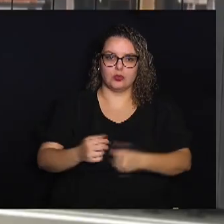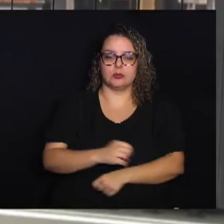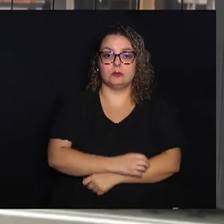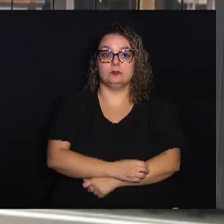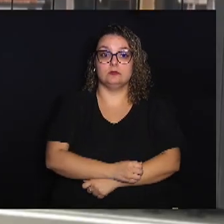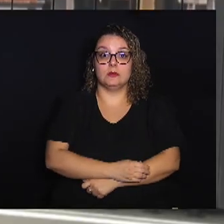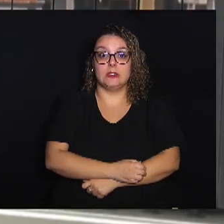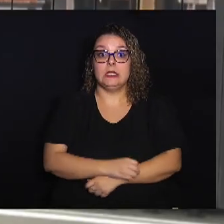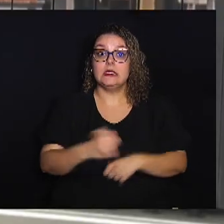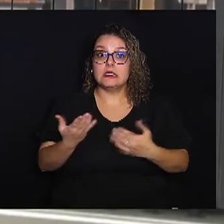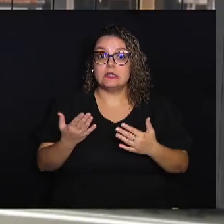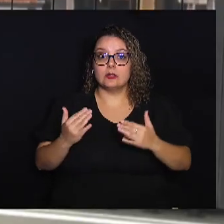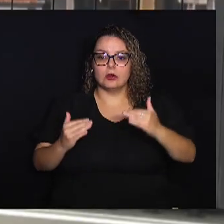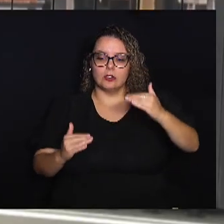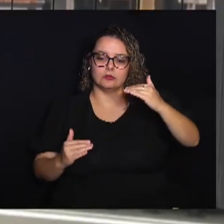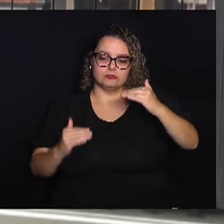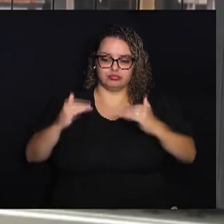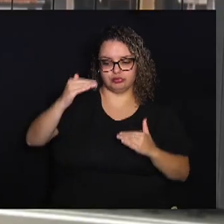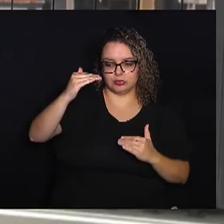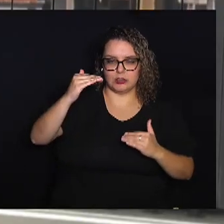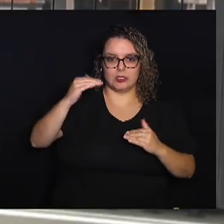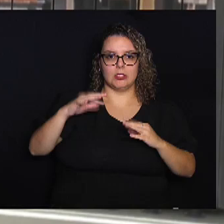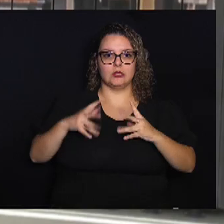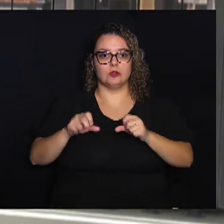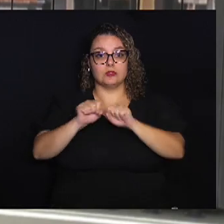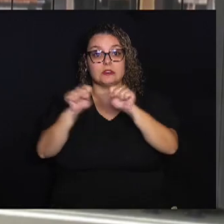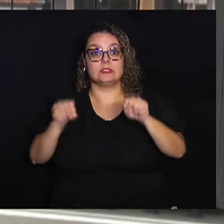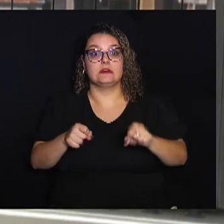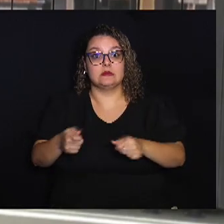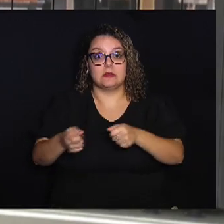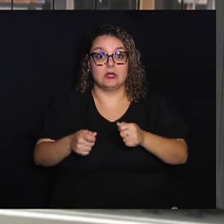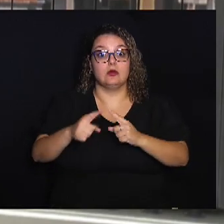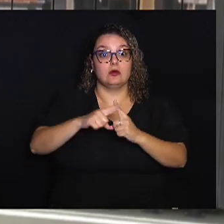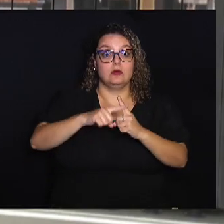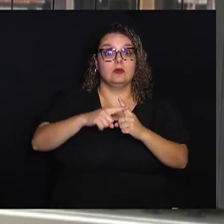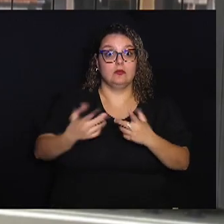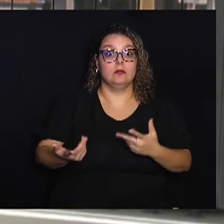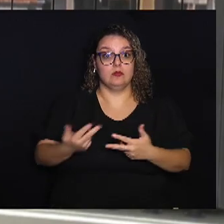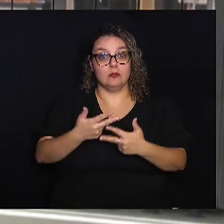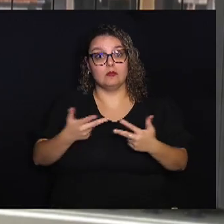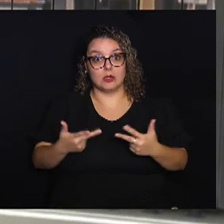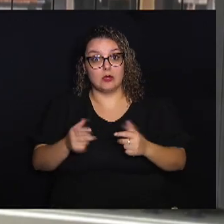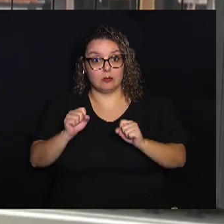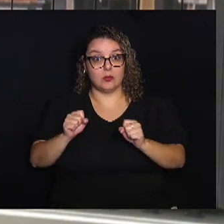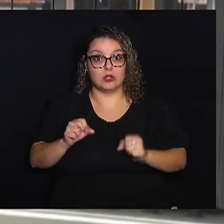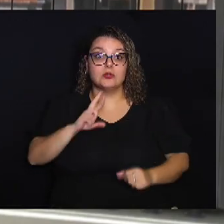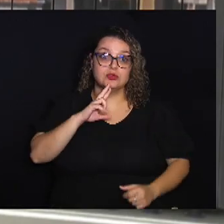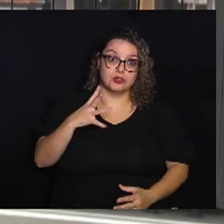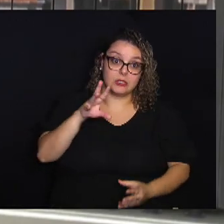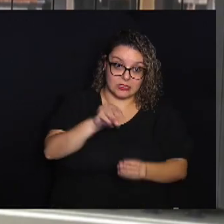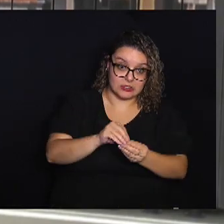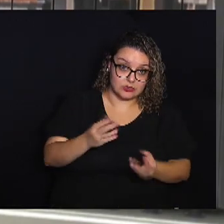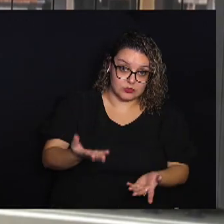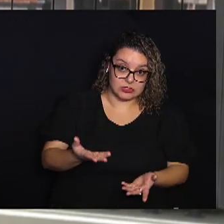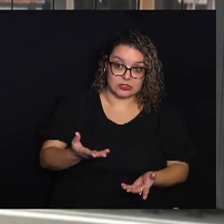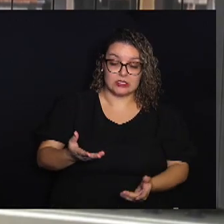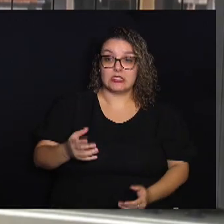Então, é um desequilíbrio no sistema de regulação térmica, uma coisa que poderia resumir dessa